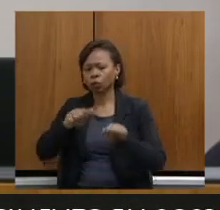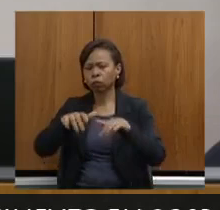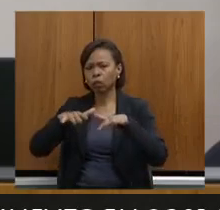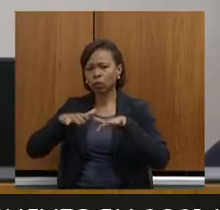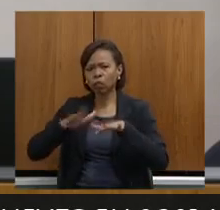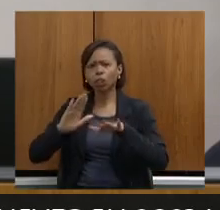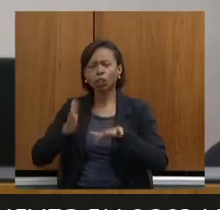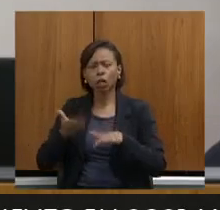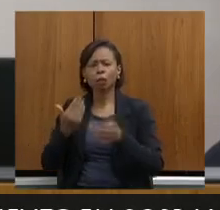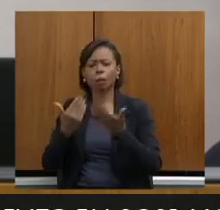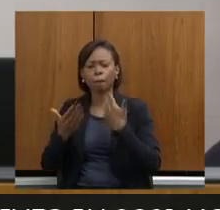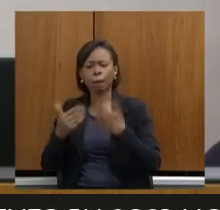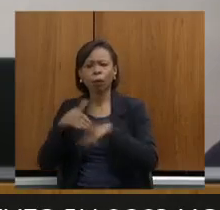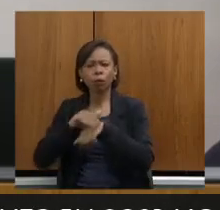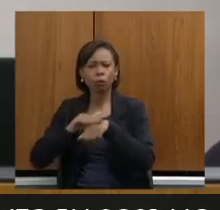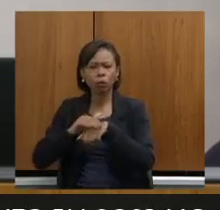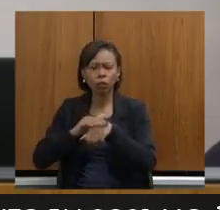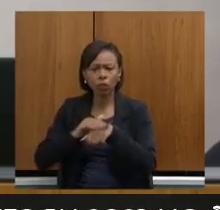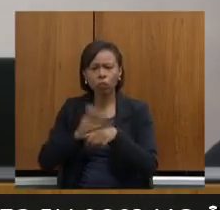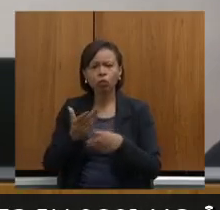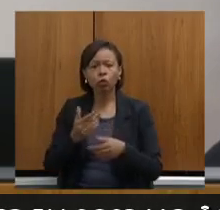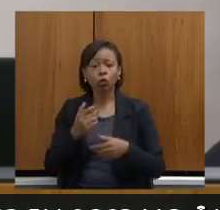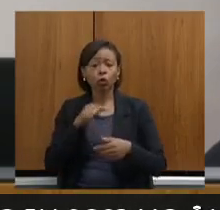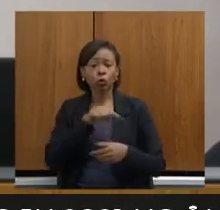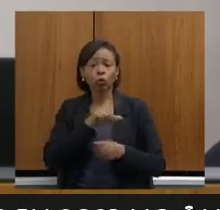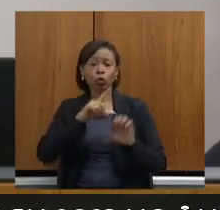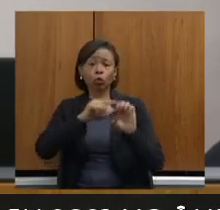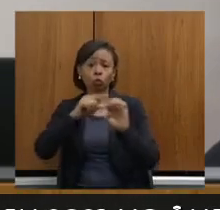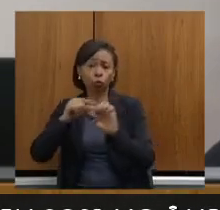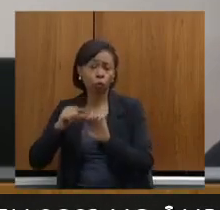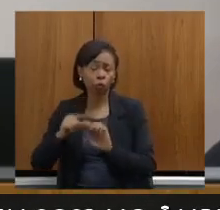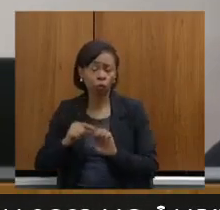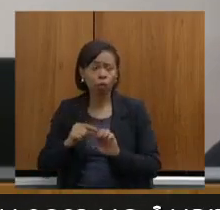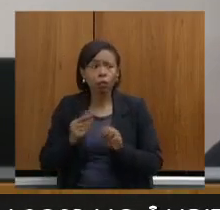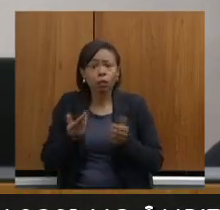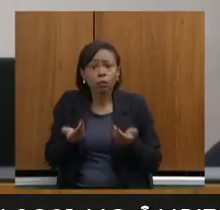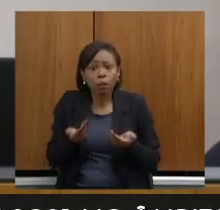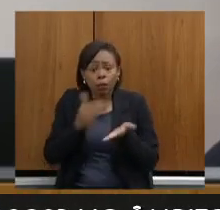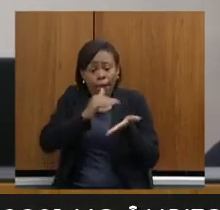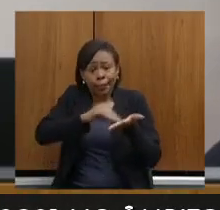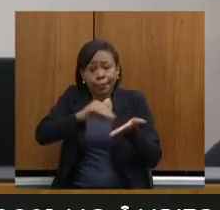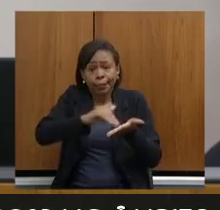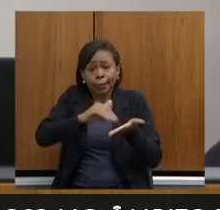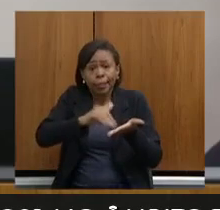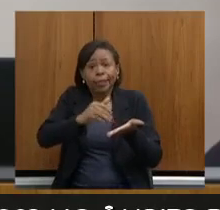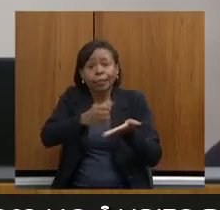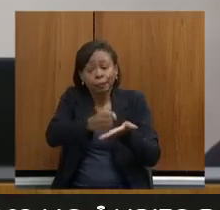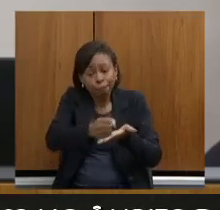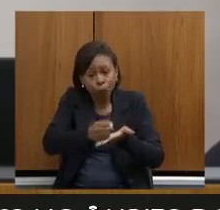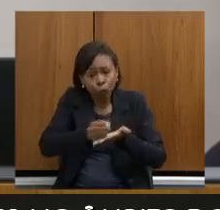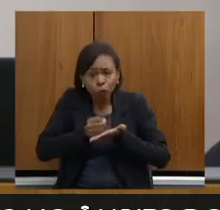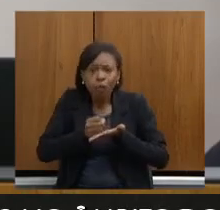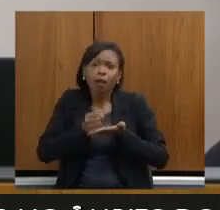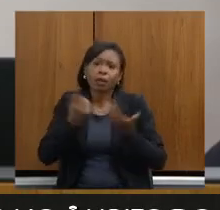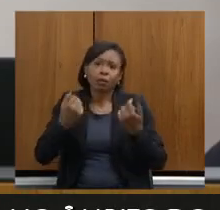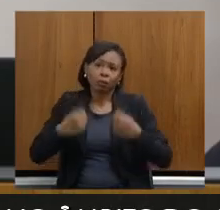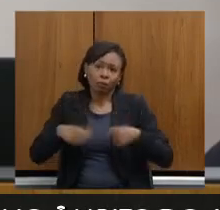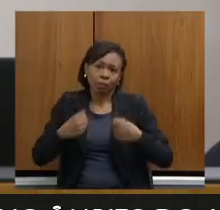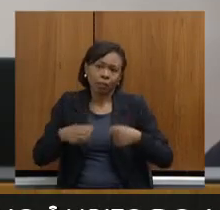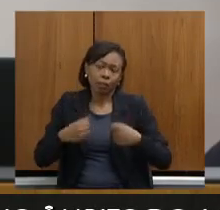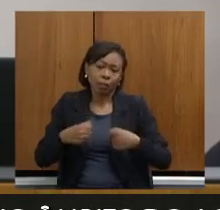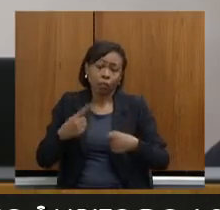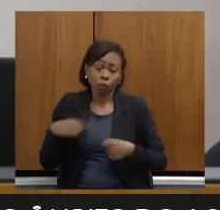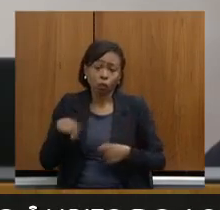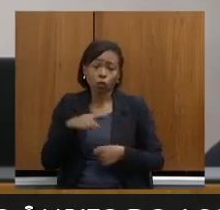pequeno e médio produtor é e a secretaria precisa nos ajudar nisso nós somos